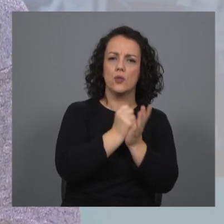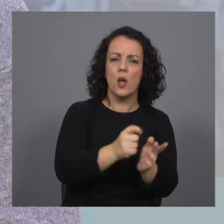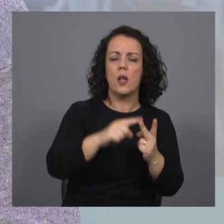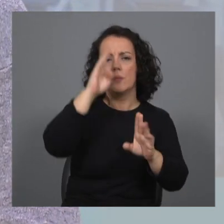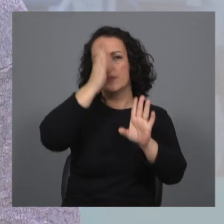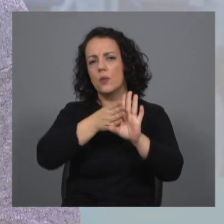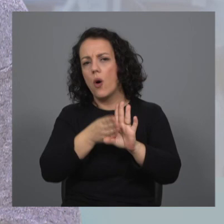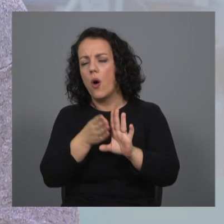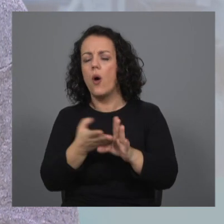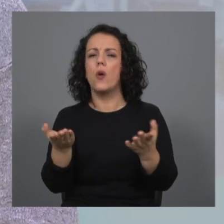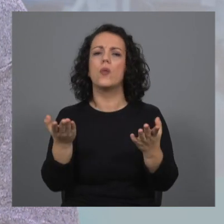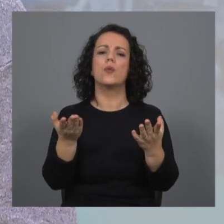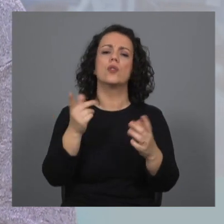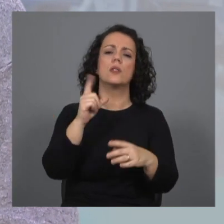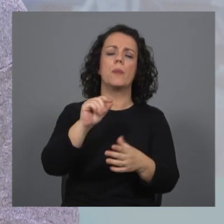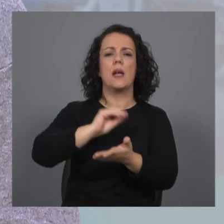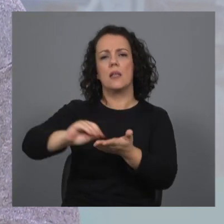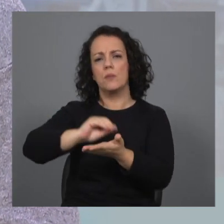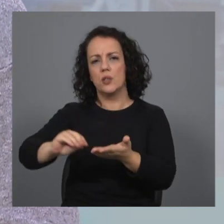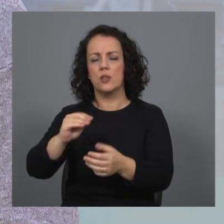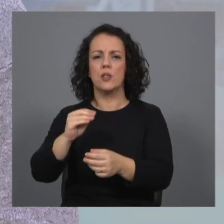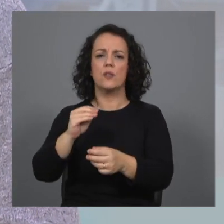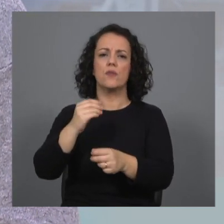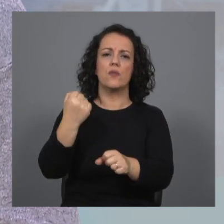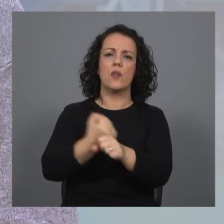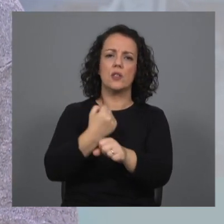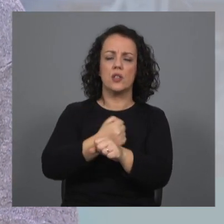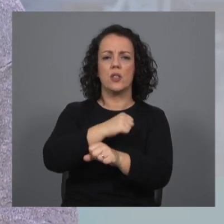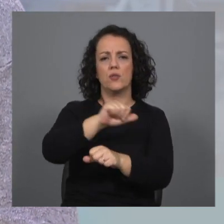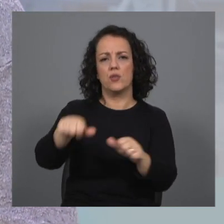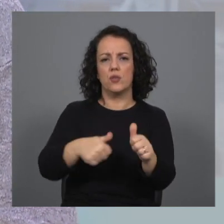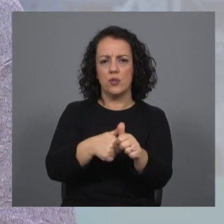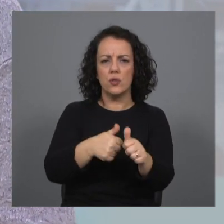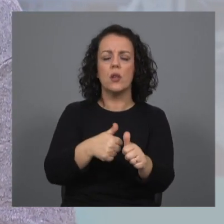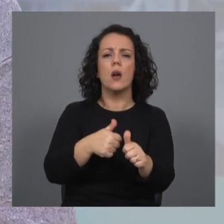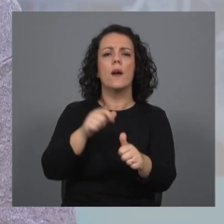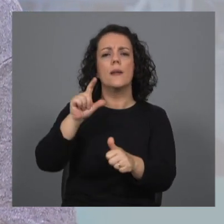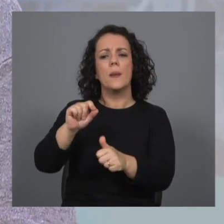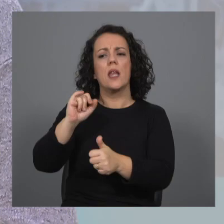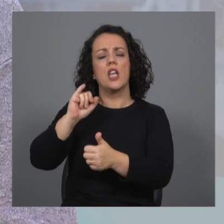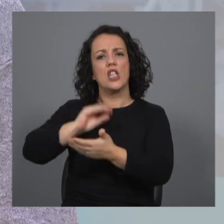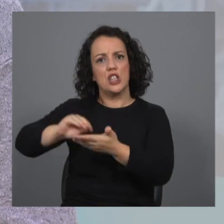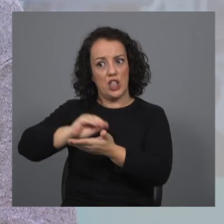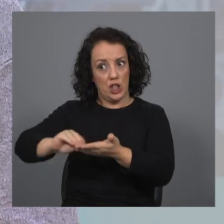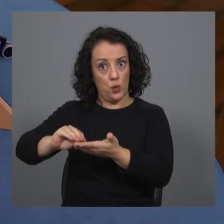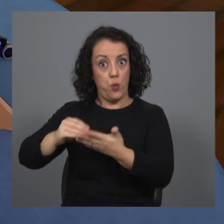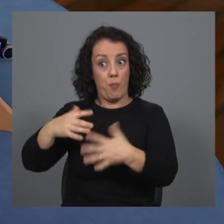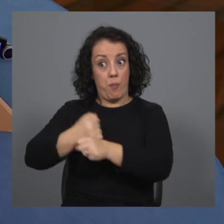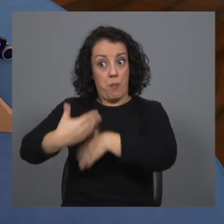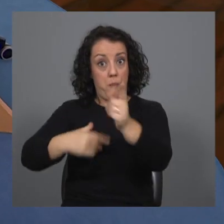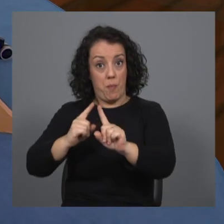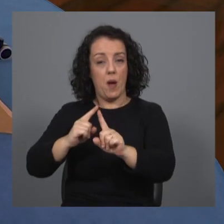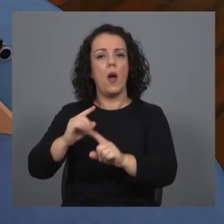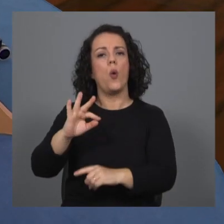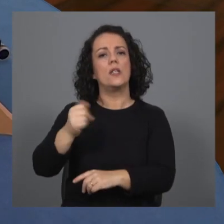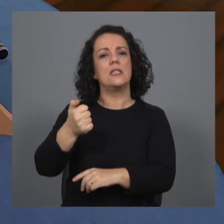psicólogos, depois serviços administrativos e assistentes operacionais, e temos inscritos, não ativos neste momento, mas inscritos